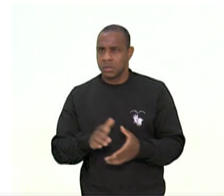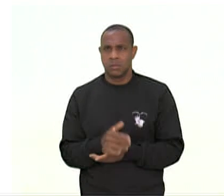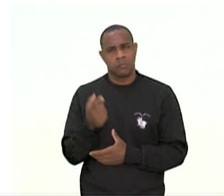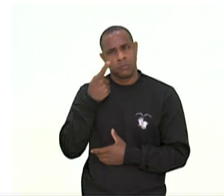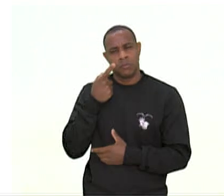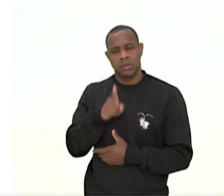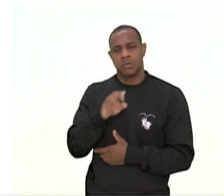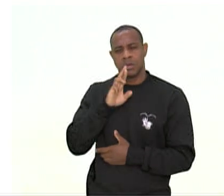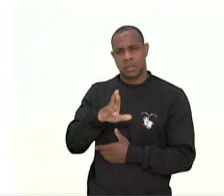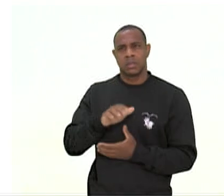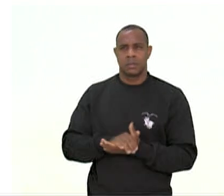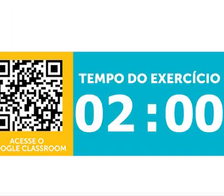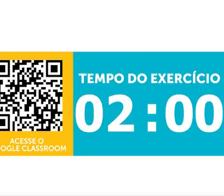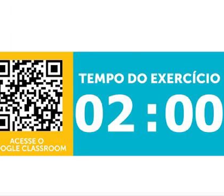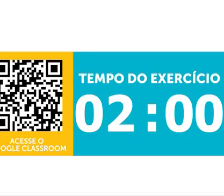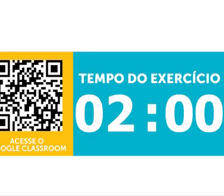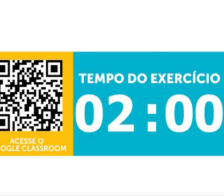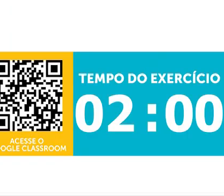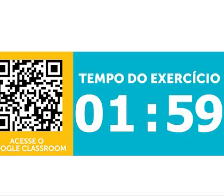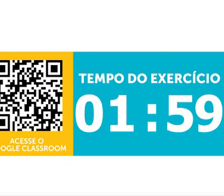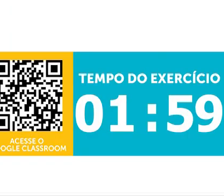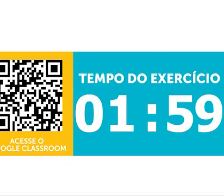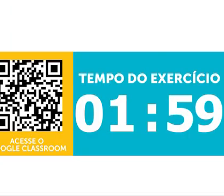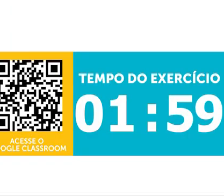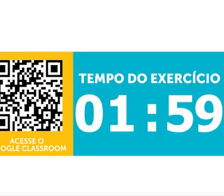lá, gente?